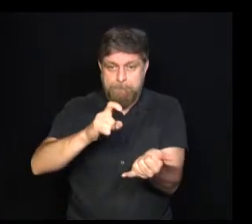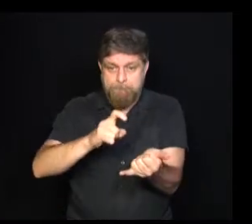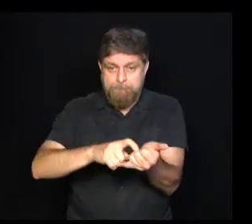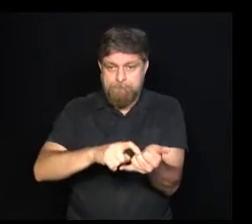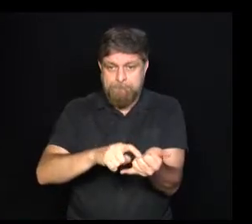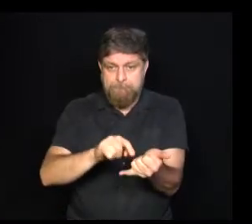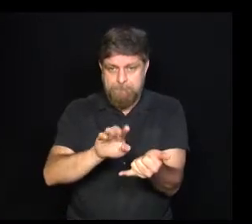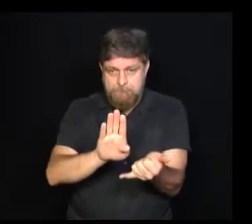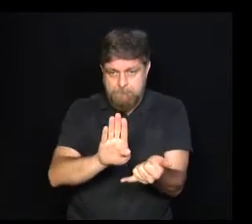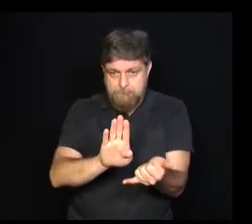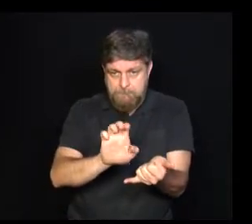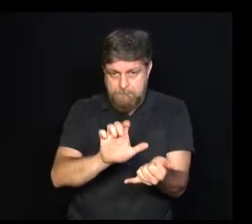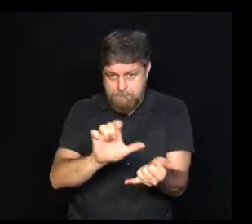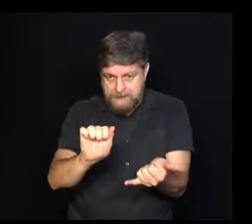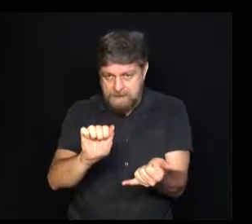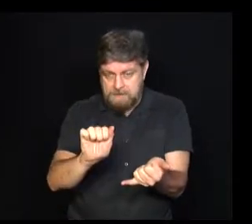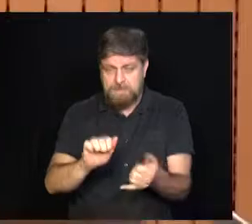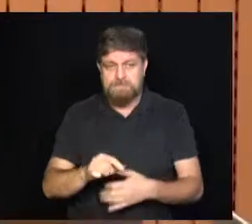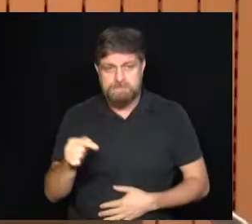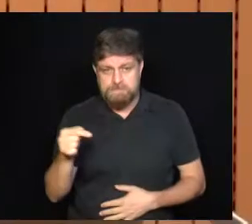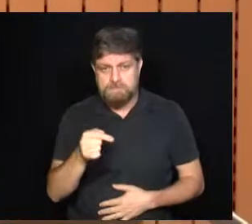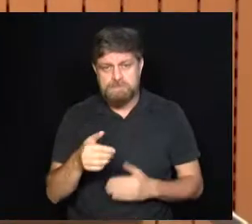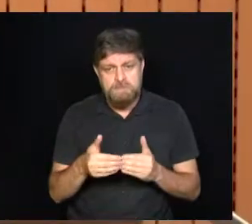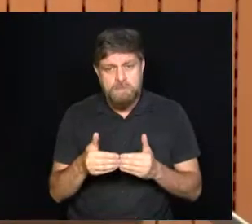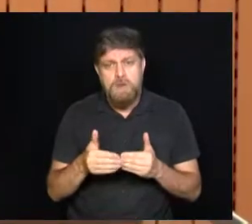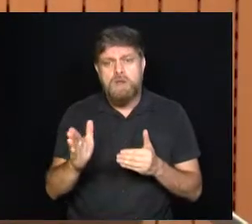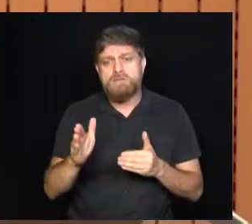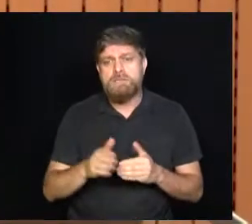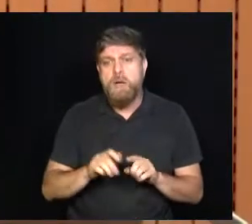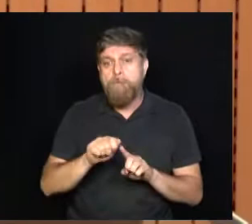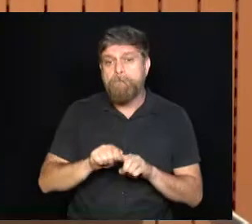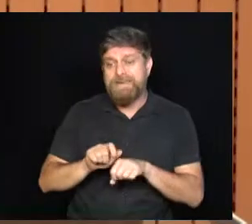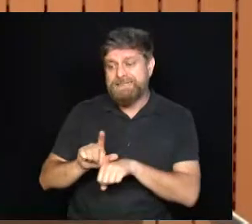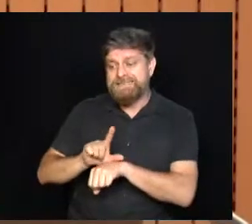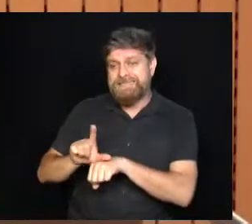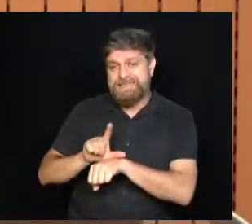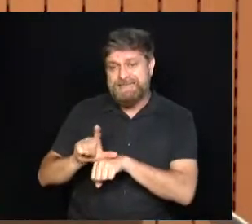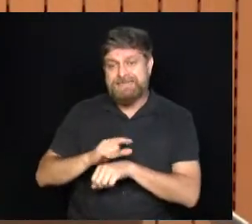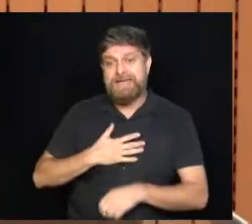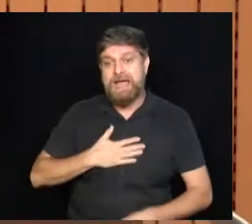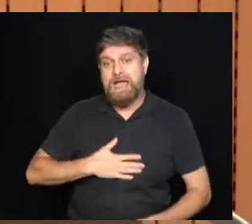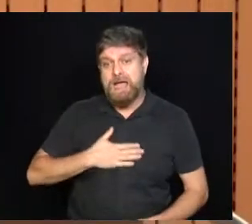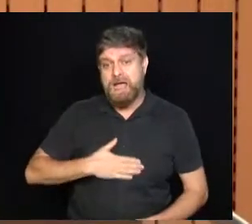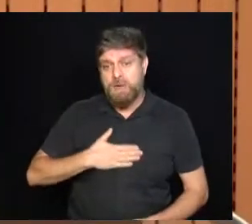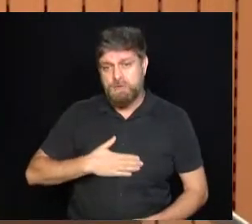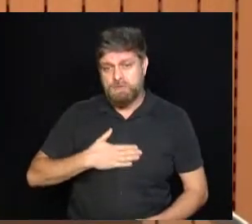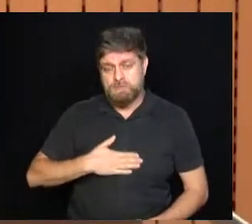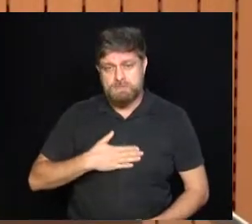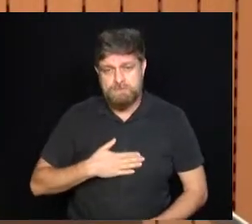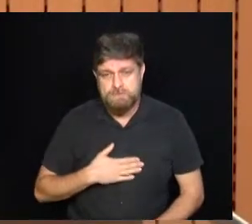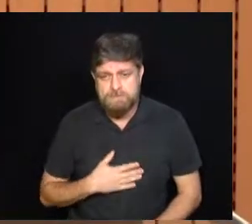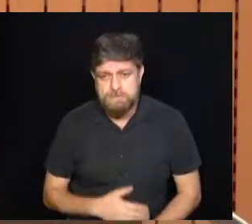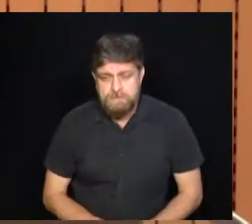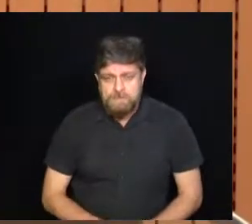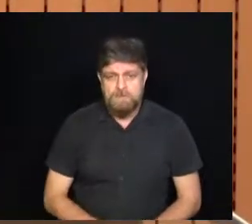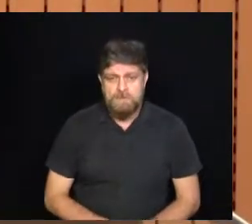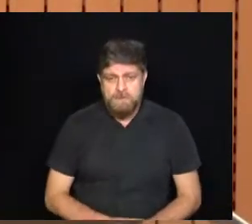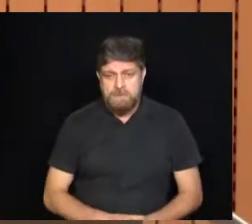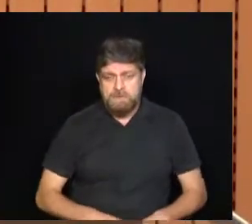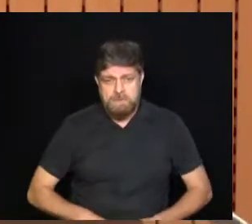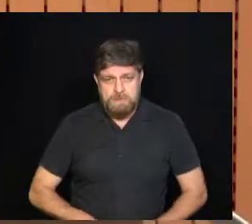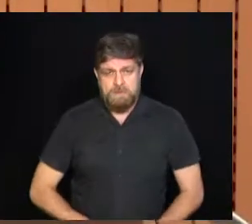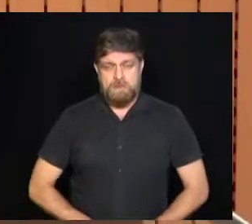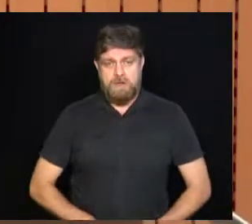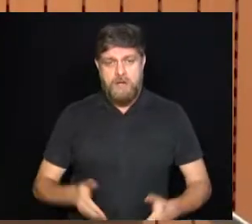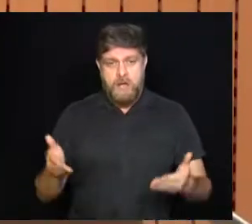a população. Foi lançado, então, no Agosto Lilás. Isso, vamos para a apresentação. E agora